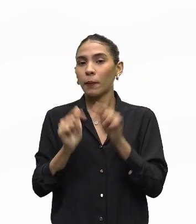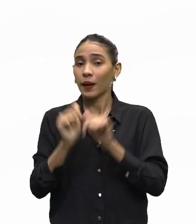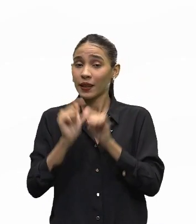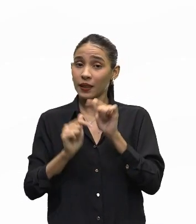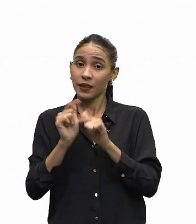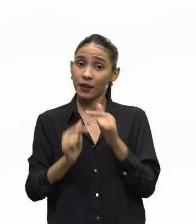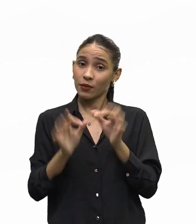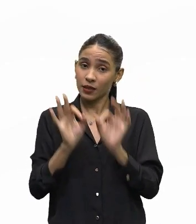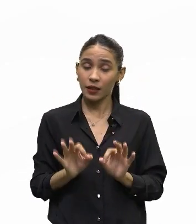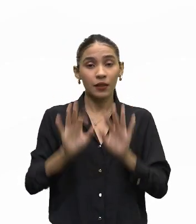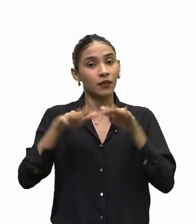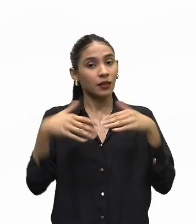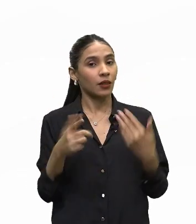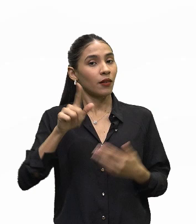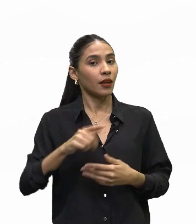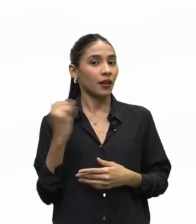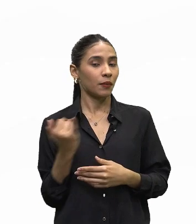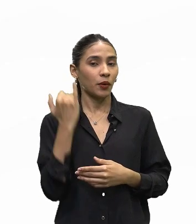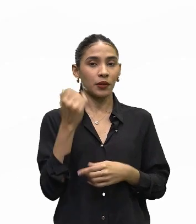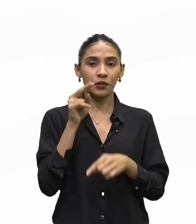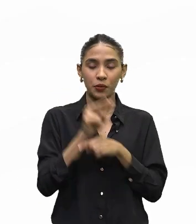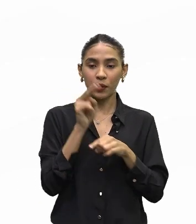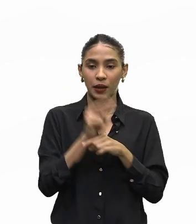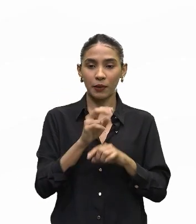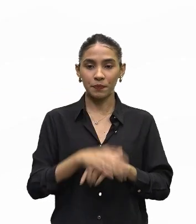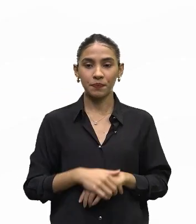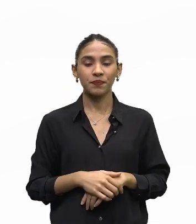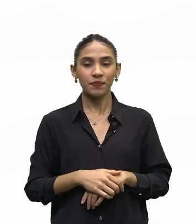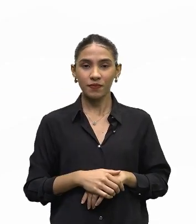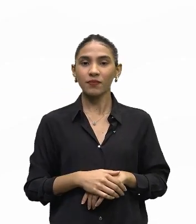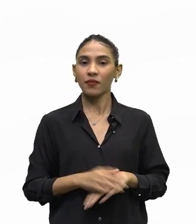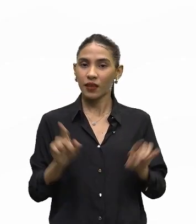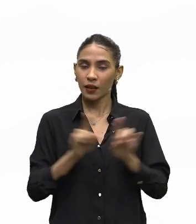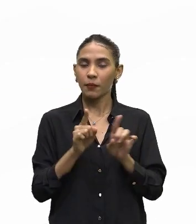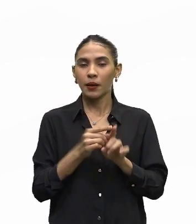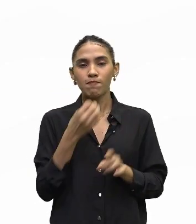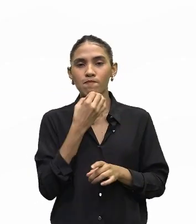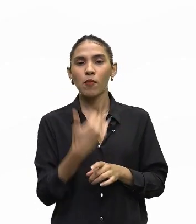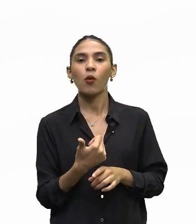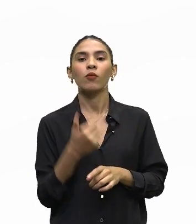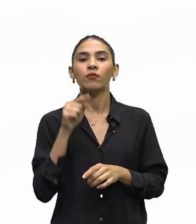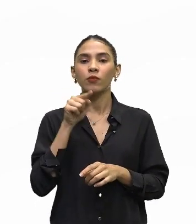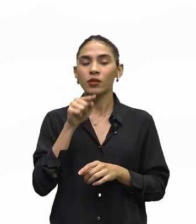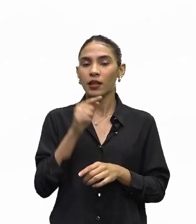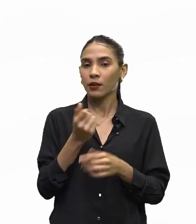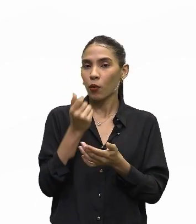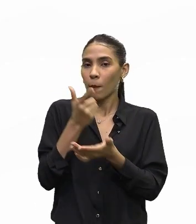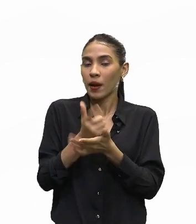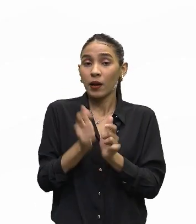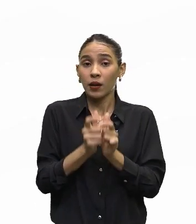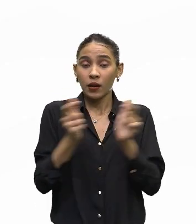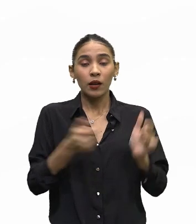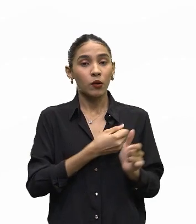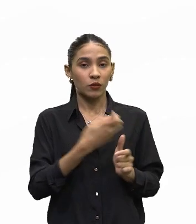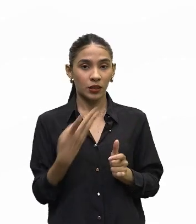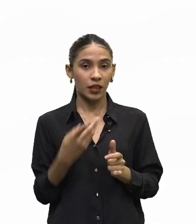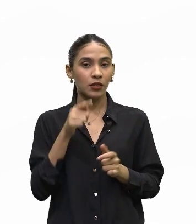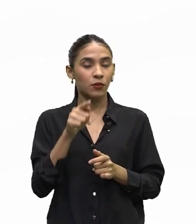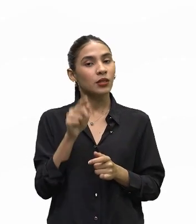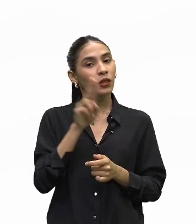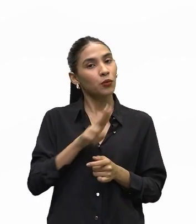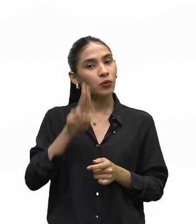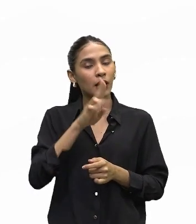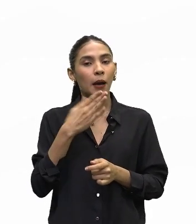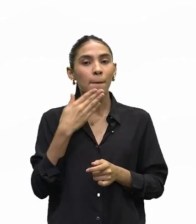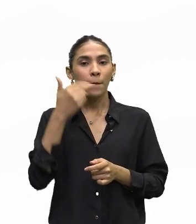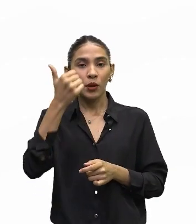conservado. Então é importante ter esse cuidado aí. Vale a pena sim você comprar em grande quantidade para poder economizar,